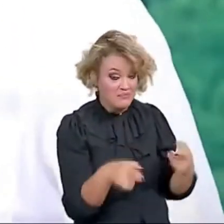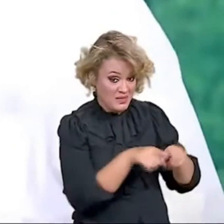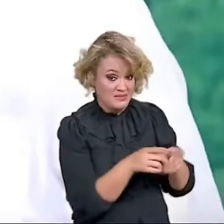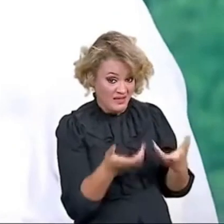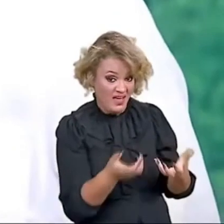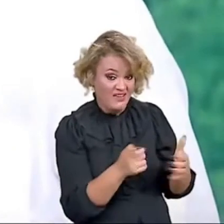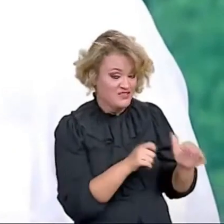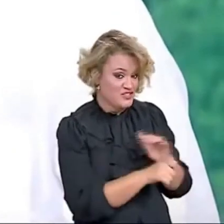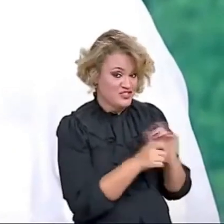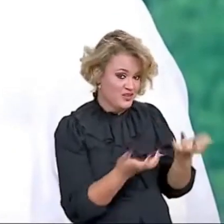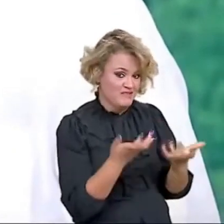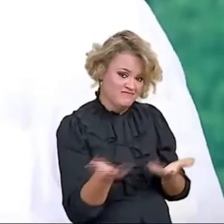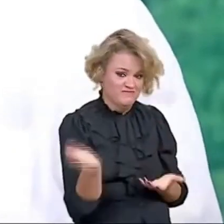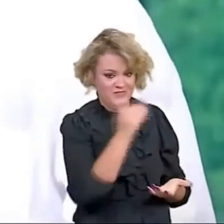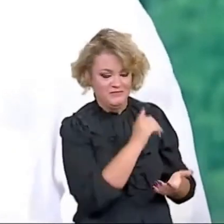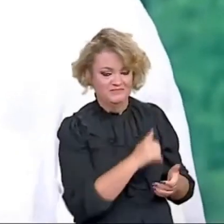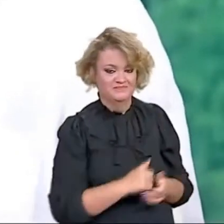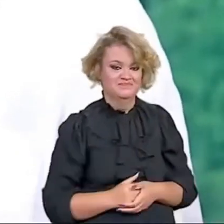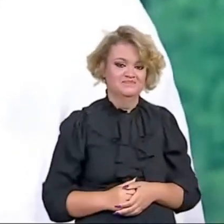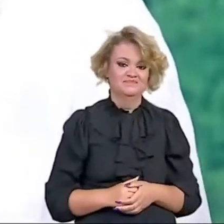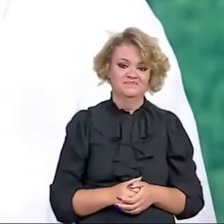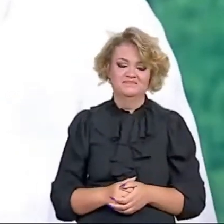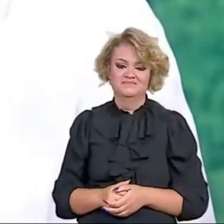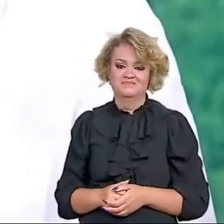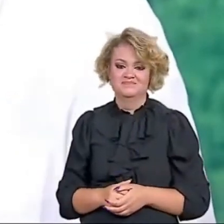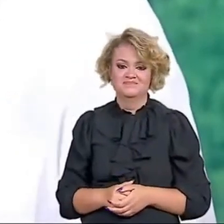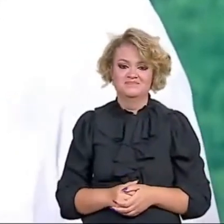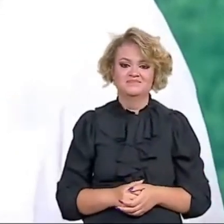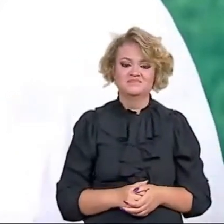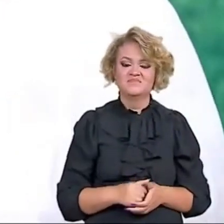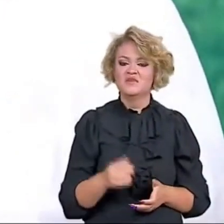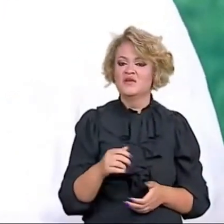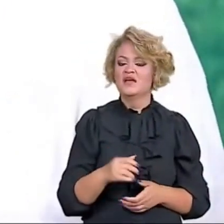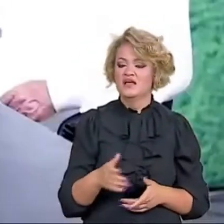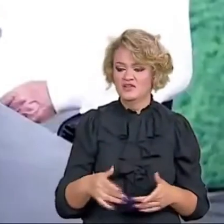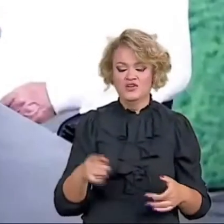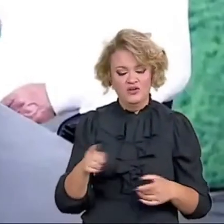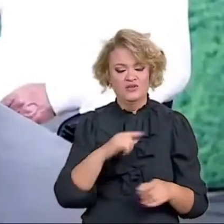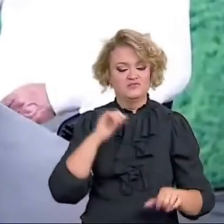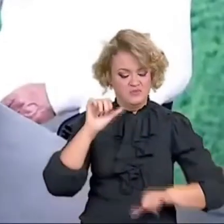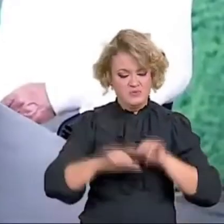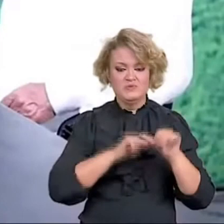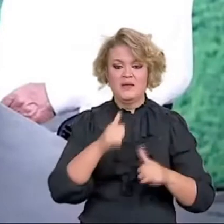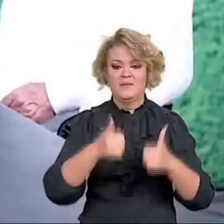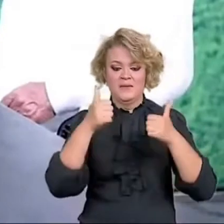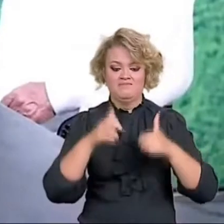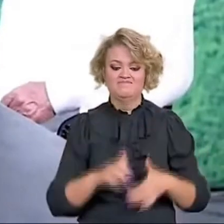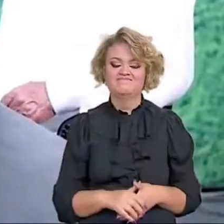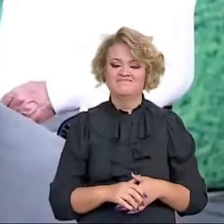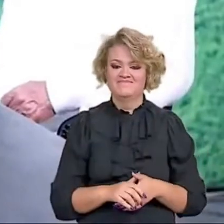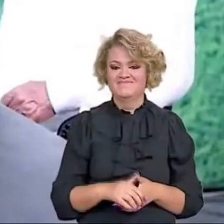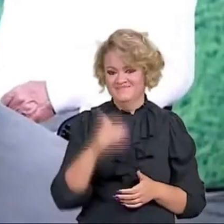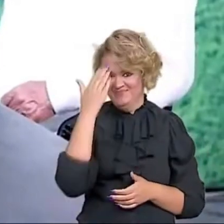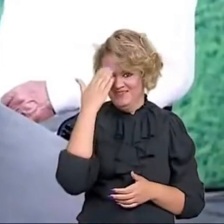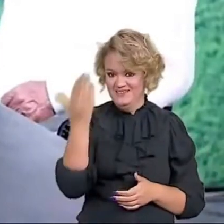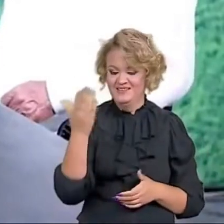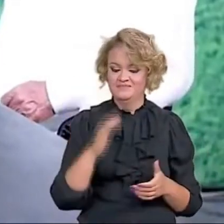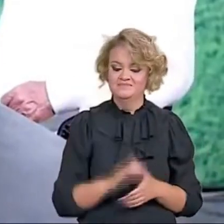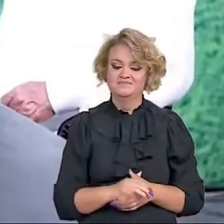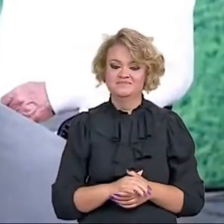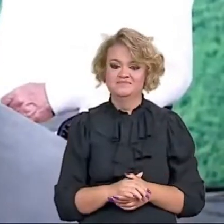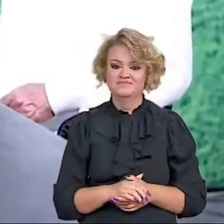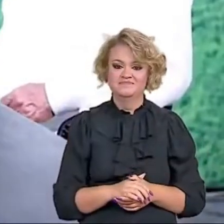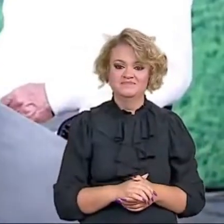investimento? Sejam bem-vindos. É assim que o Brasil vai dar a volta por cima. Obrigado, presidente Lula. Gente, a entrevista